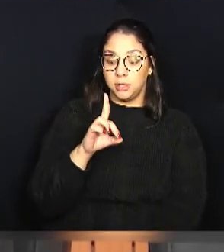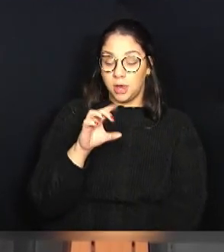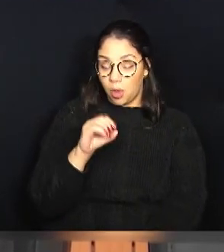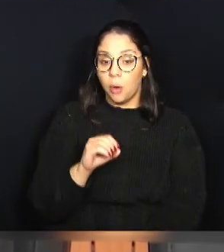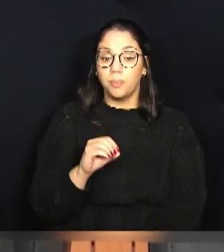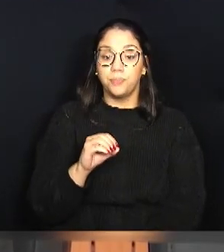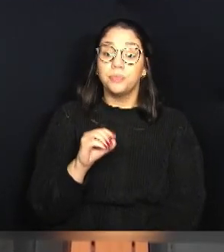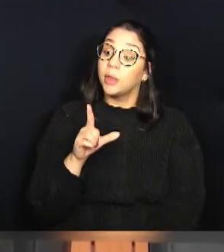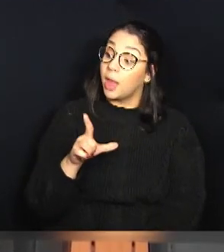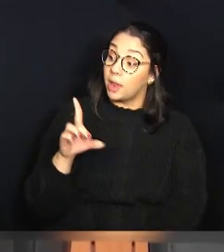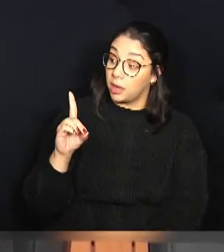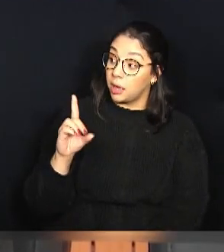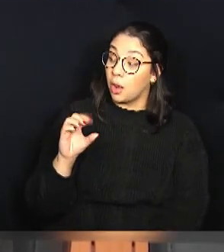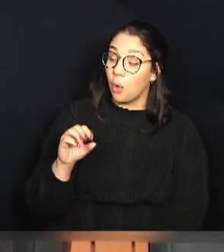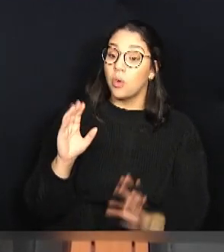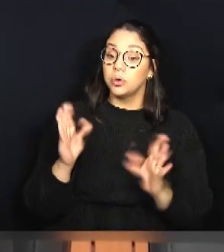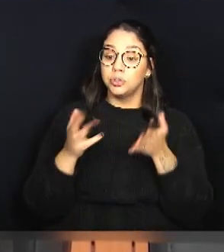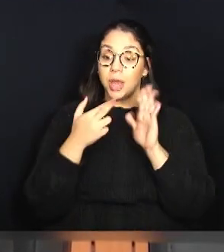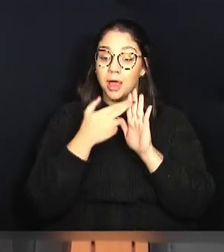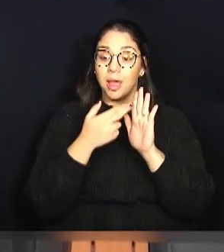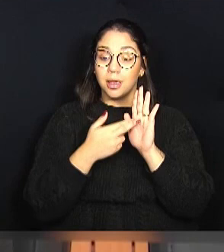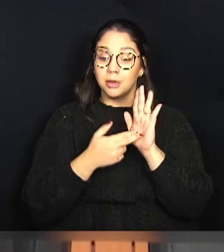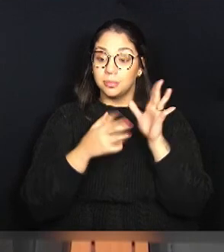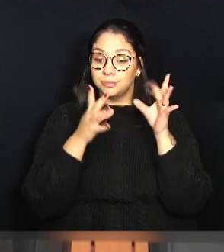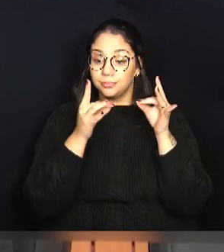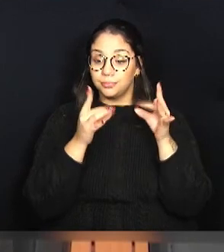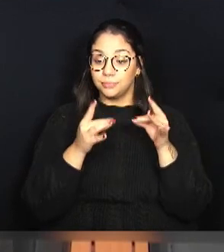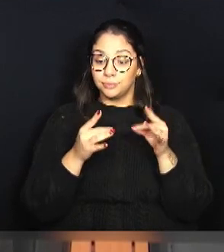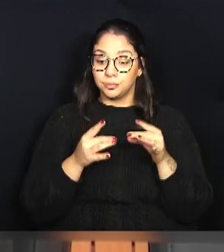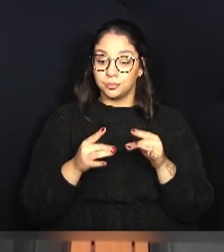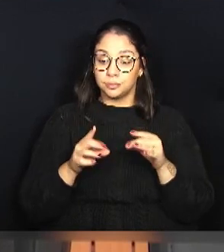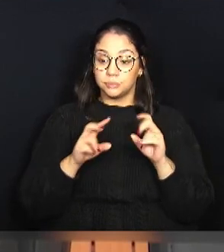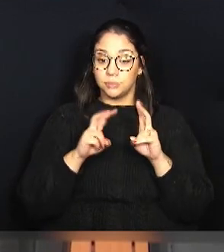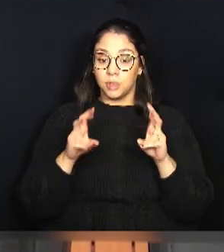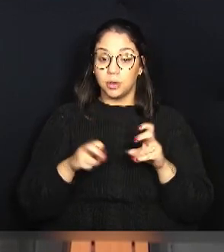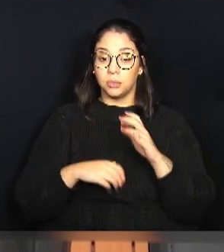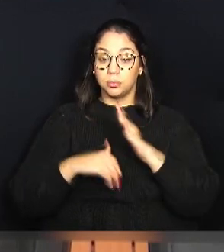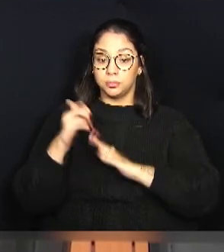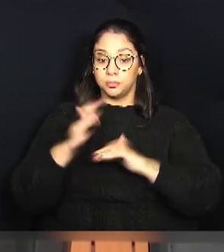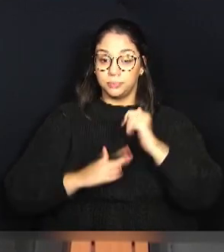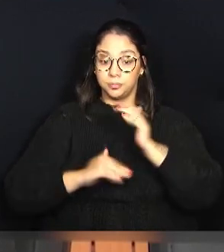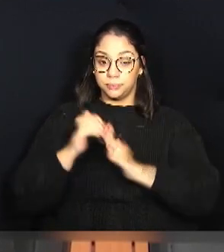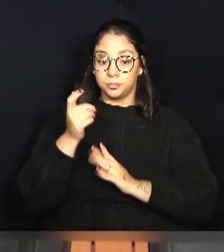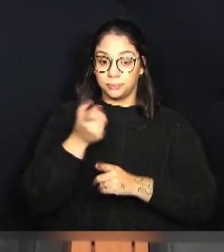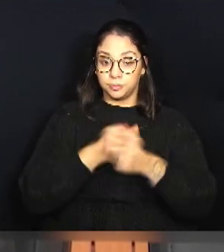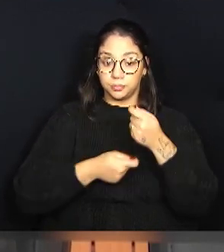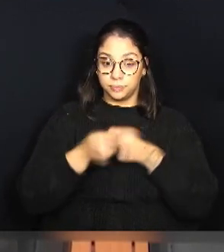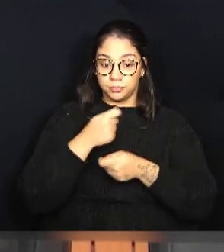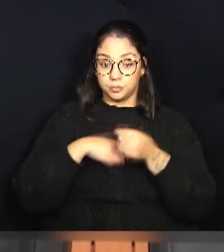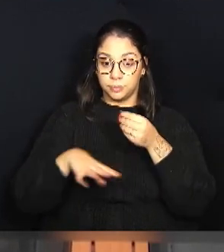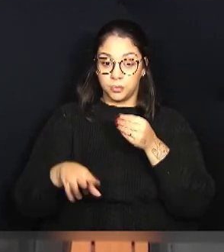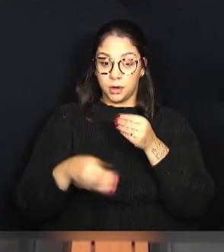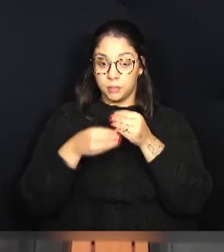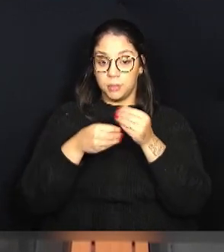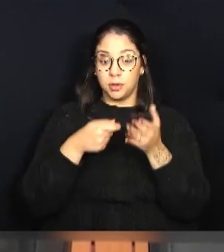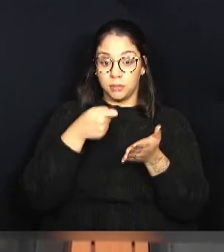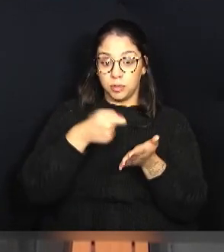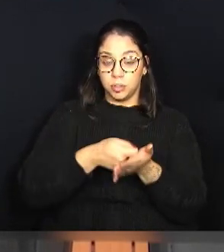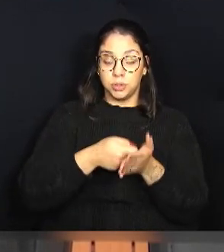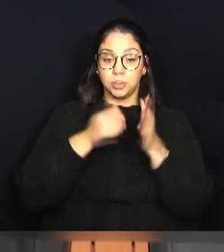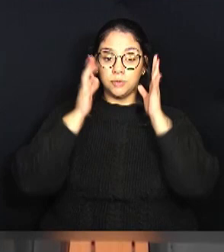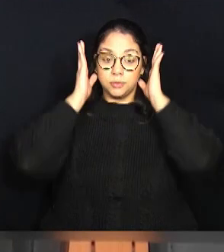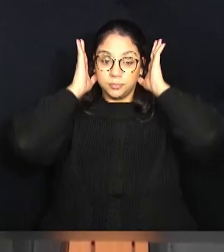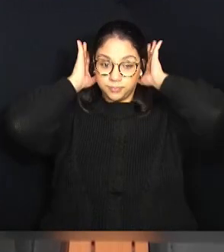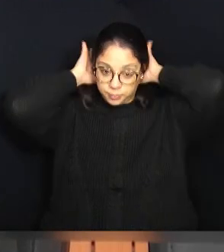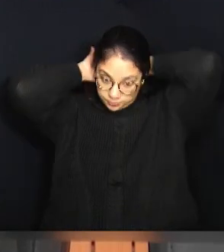tem regras mais detalhadas sobre a questão da execução orçamentária das emendas impositivas, e a gente